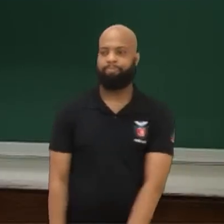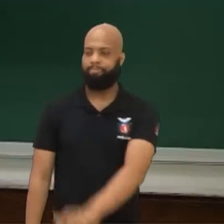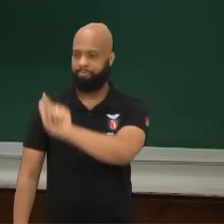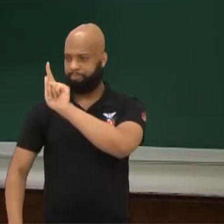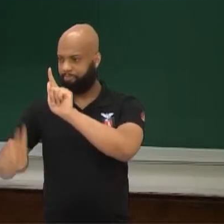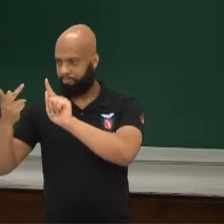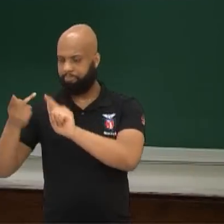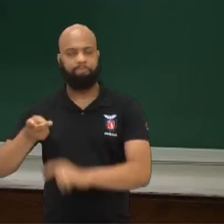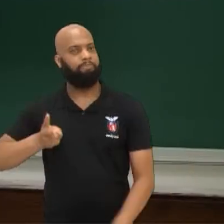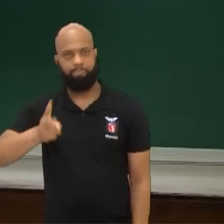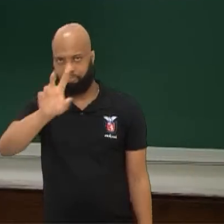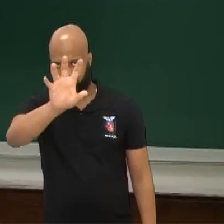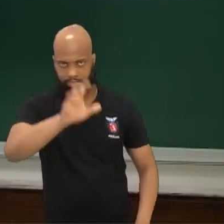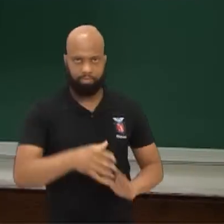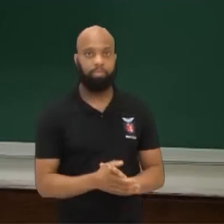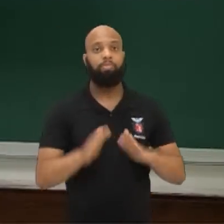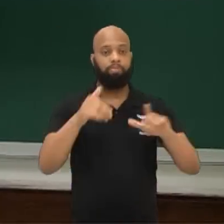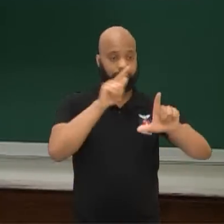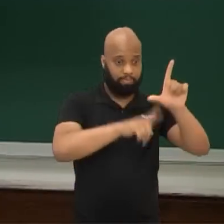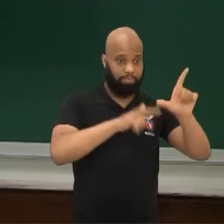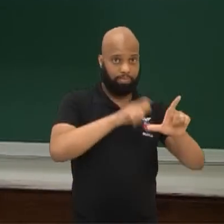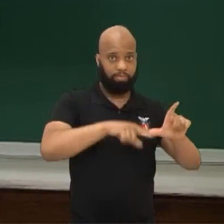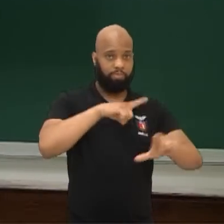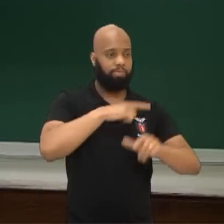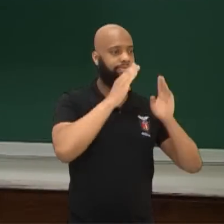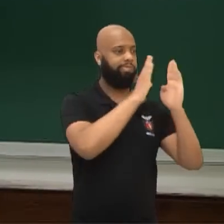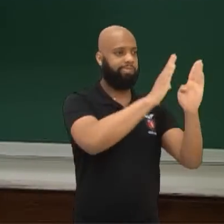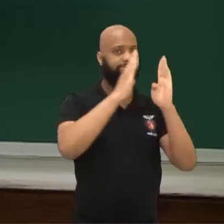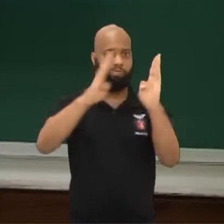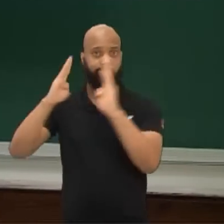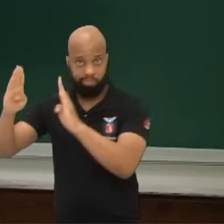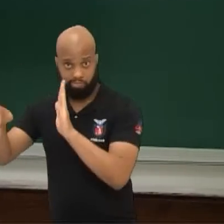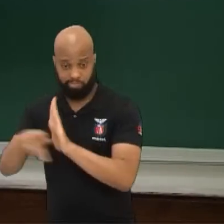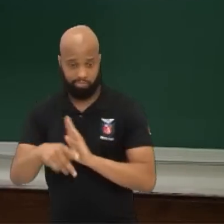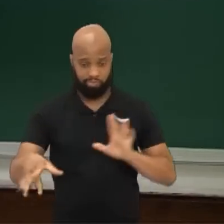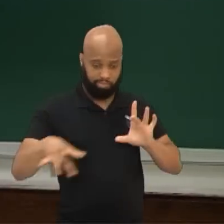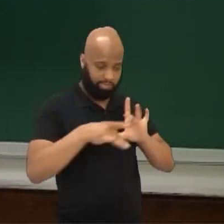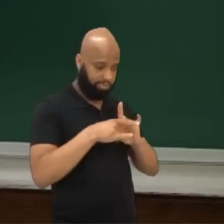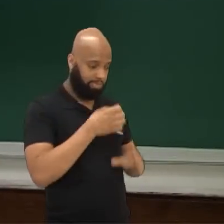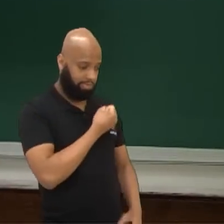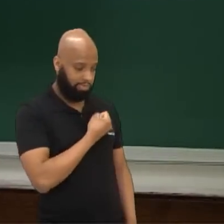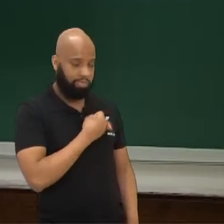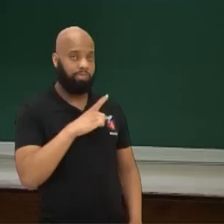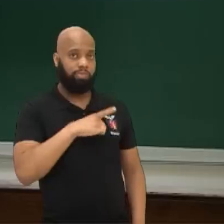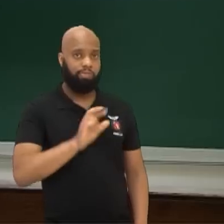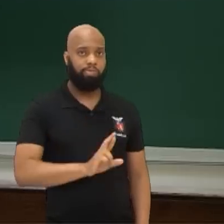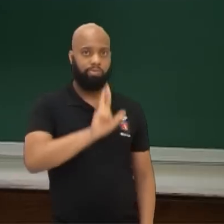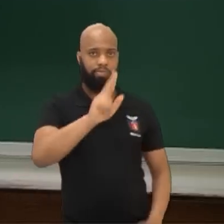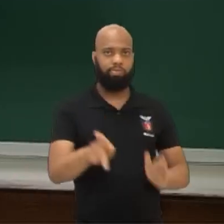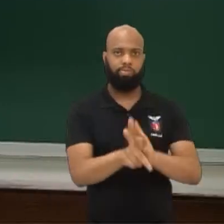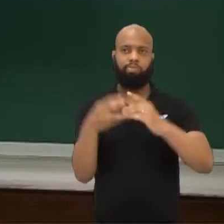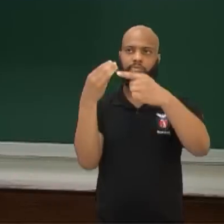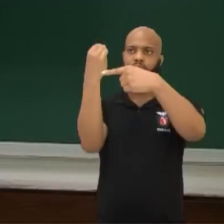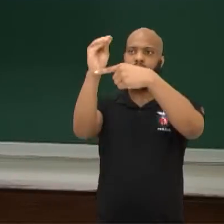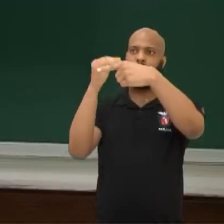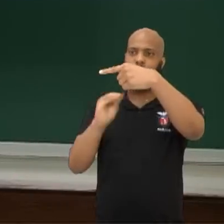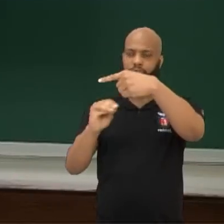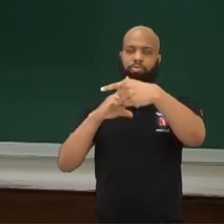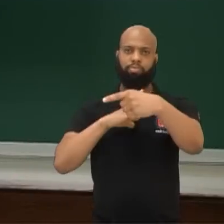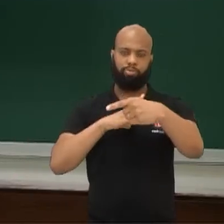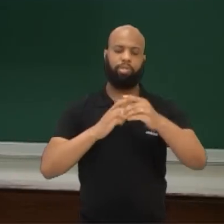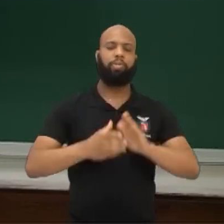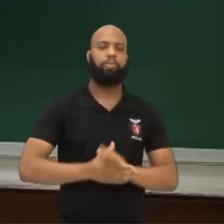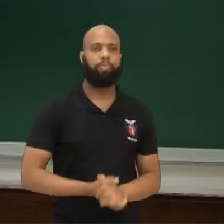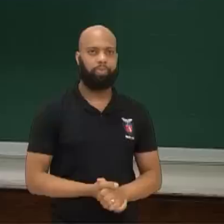por diante. Então, as letras que estão condicionadas àquele valor é que eu tenho que representar de acordo com